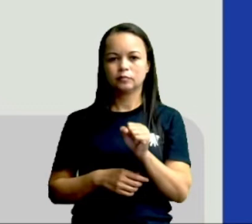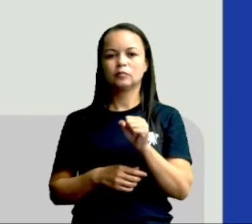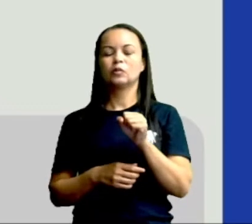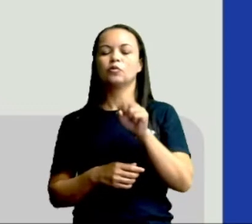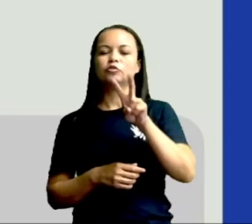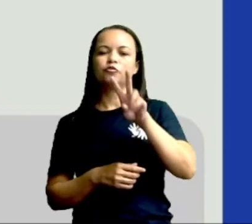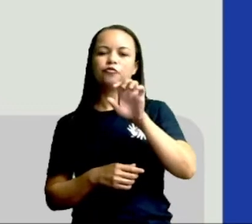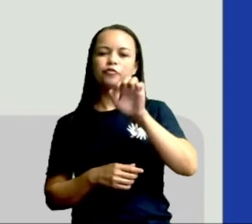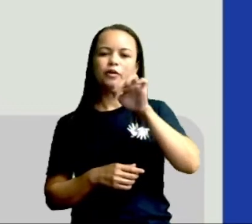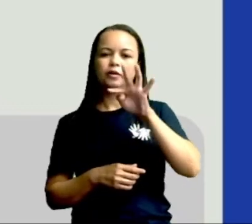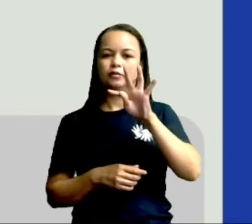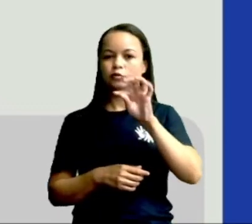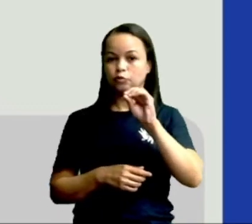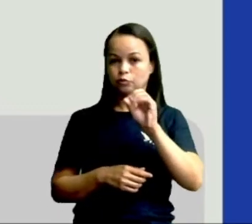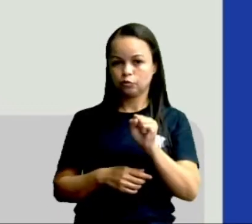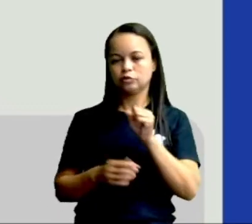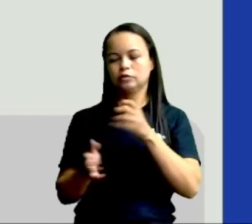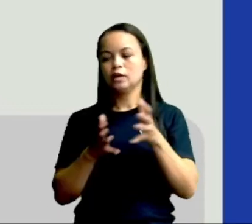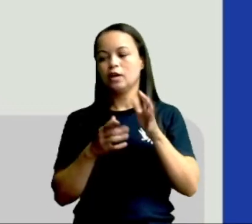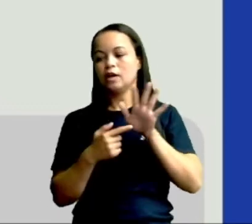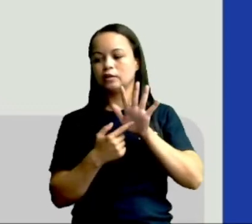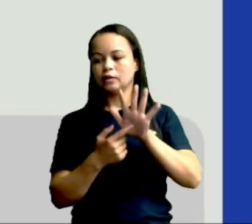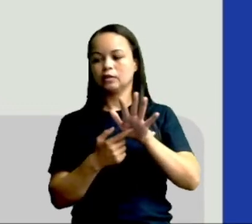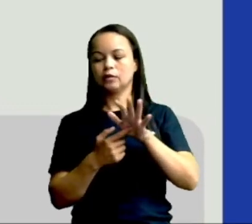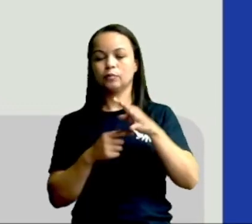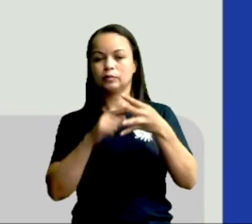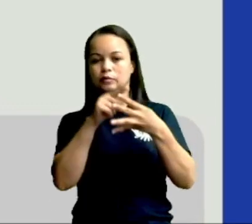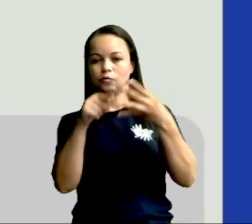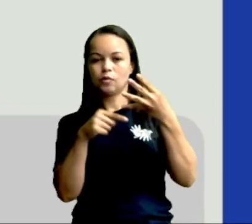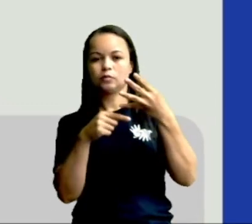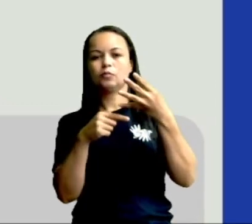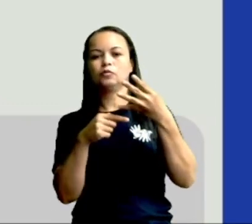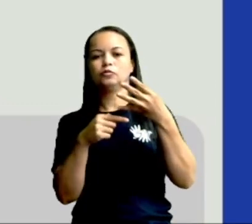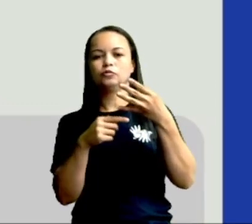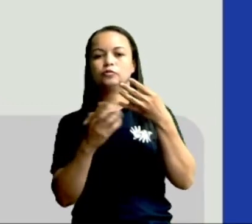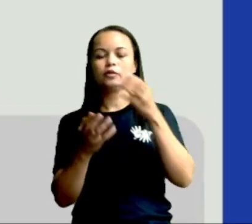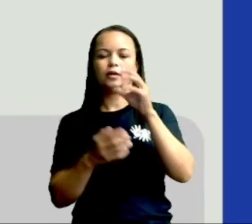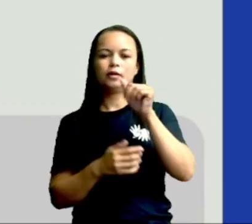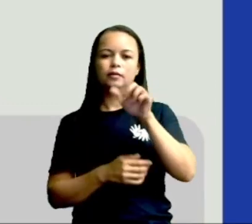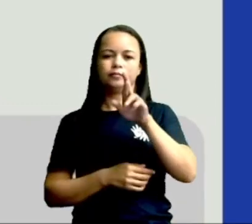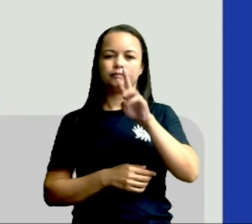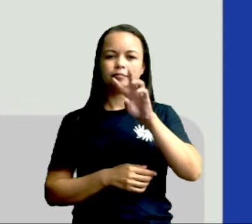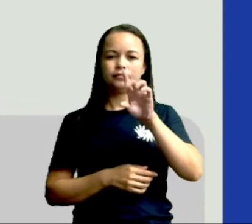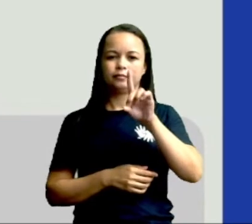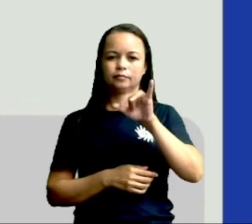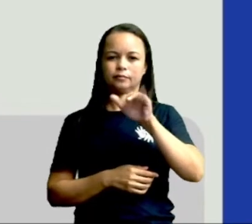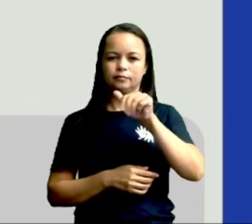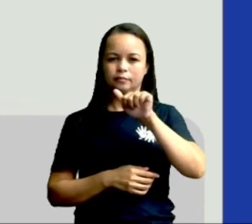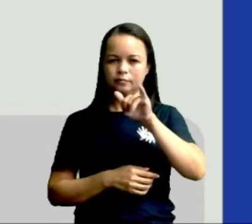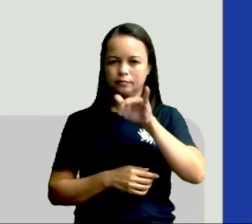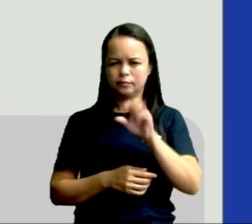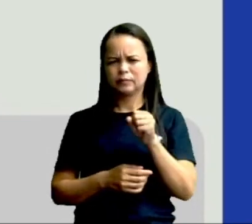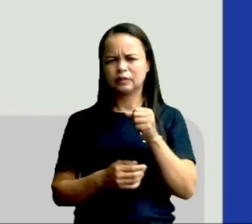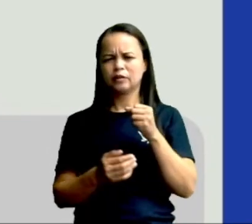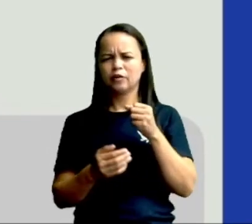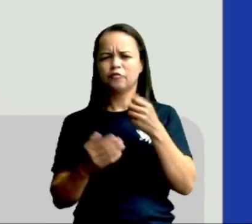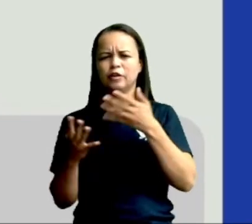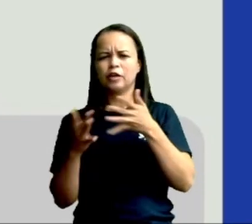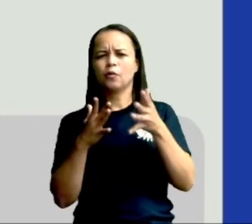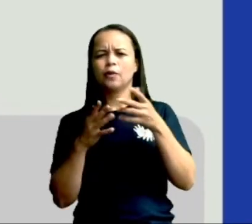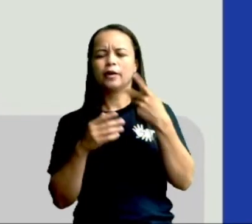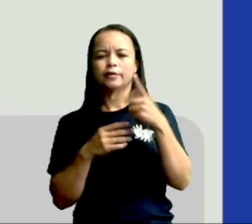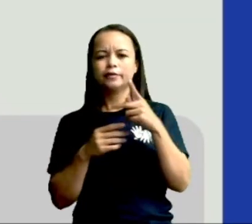de apontar para esses 4 pontos cardeais, tem outros pontos cardeais que ficam entre eles.